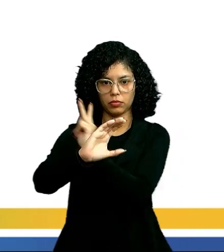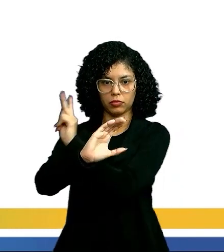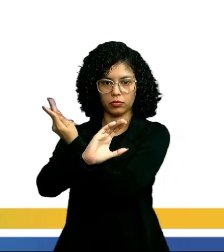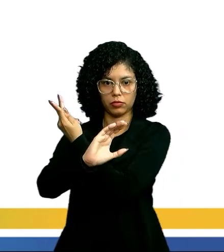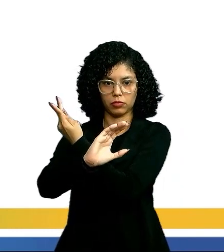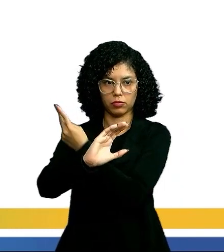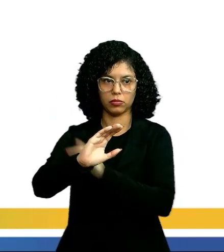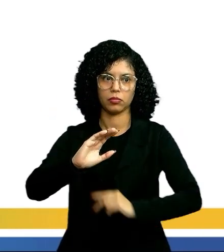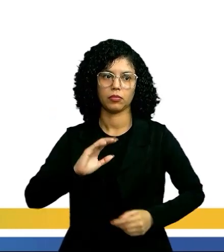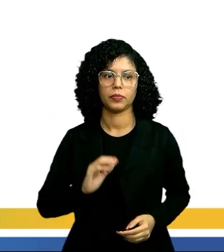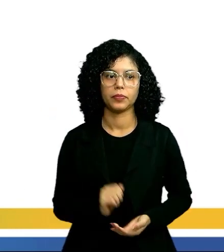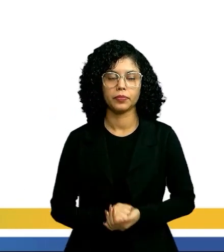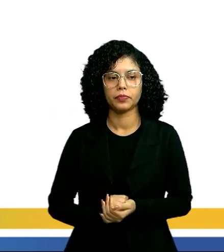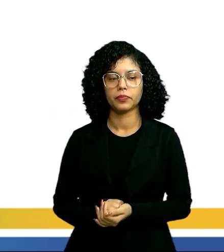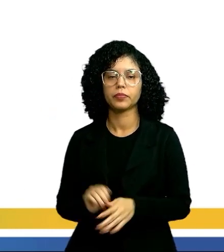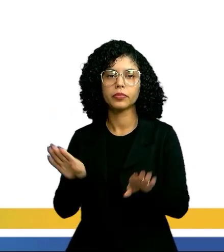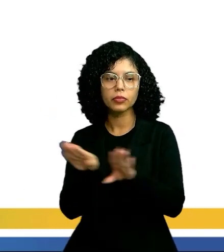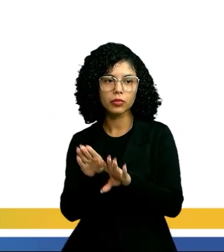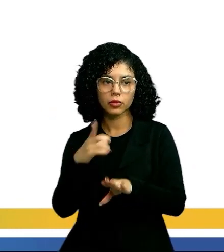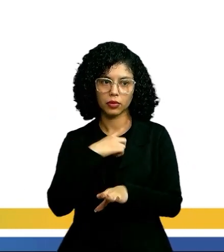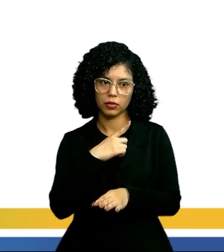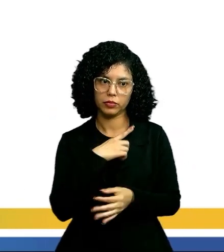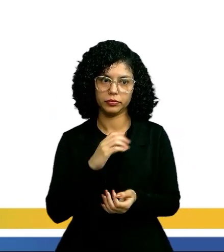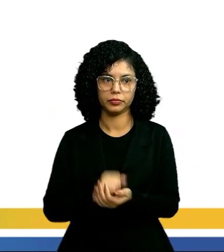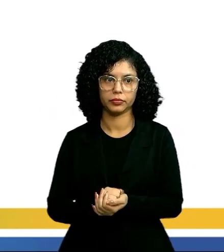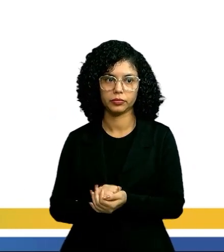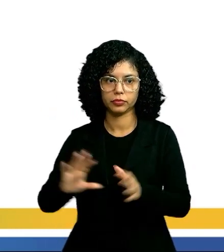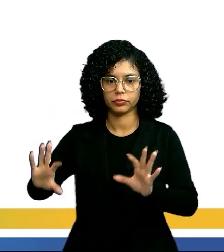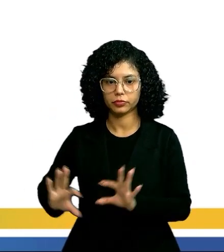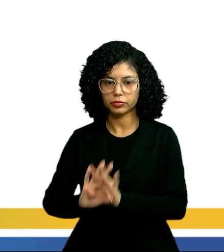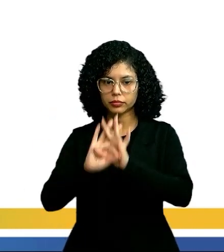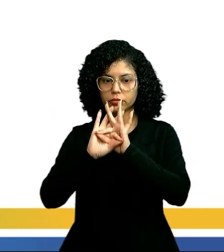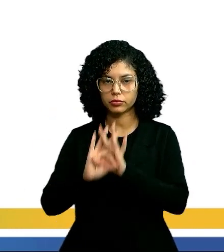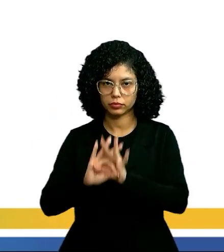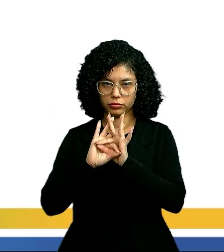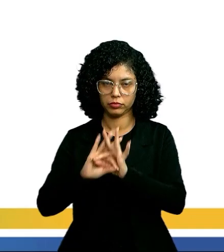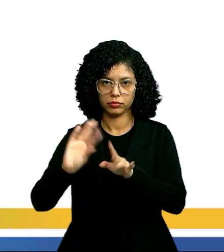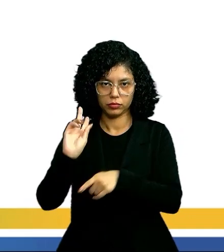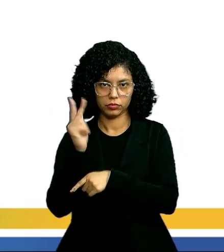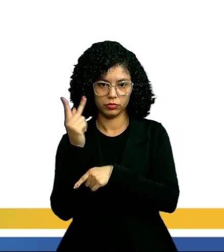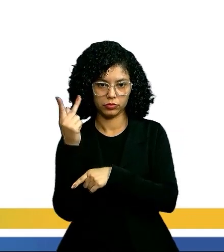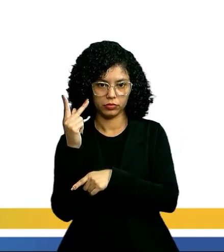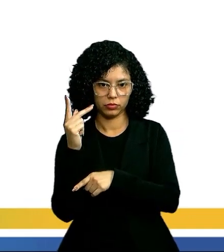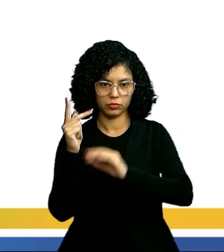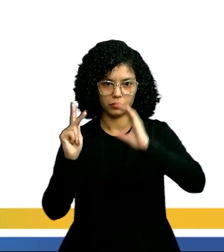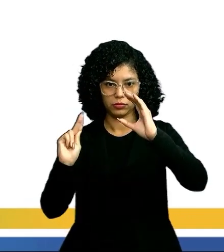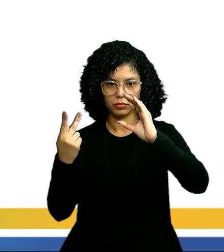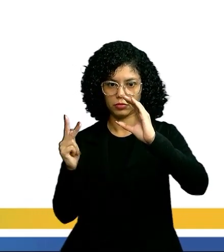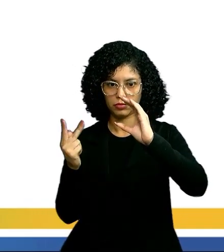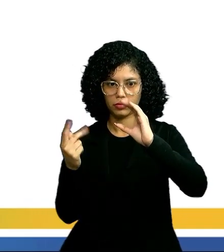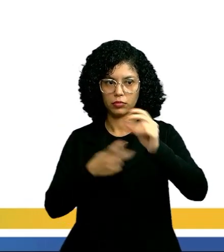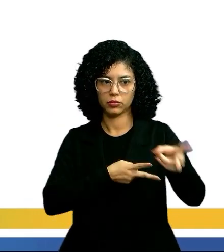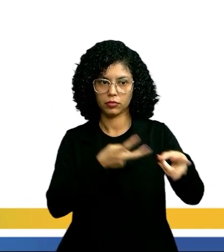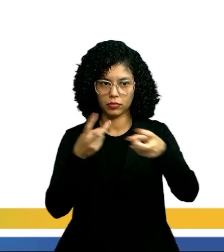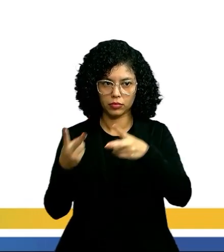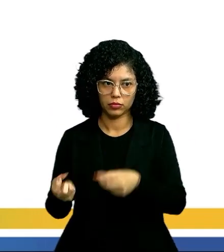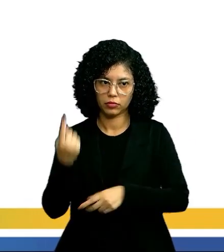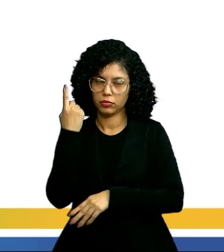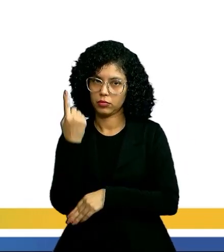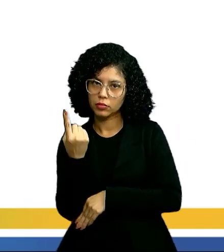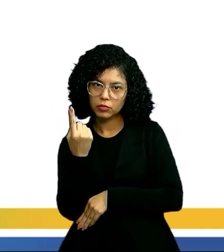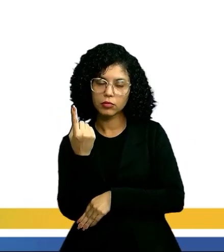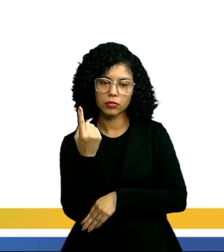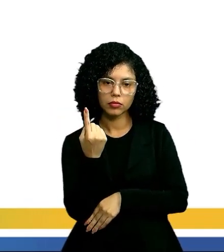certo? Ele vai ter uma cisão entre o átomo de carbono e o hidrogênio. Perceba que o